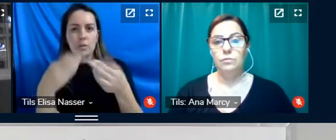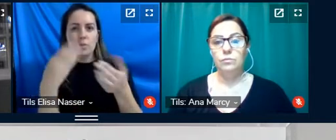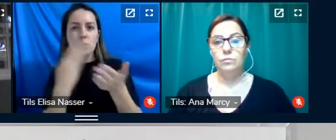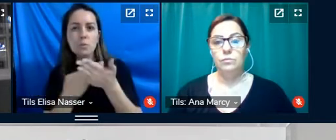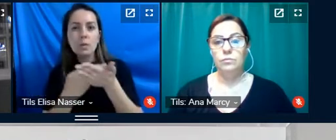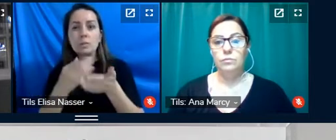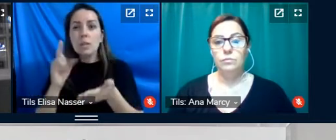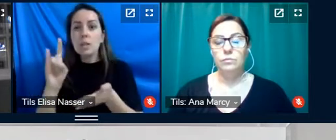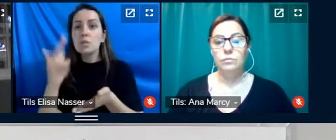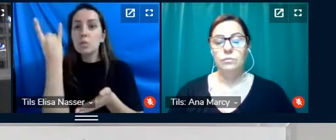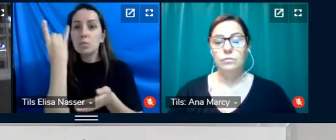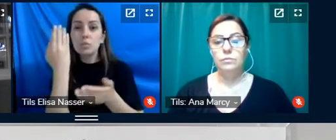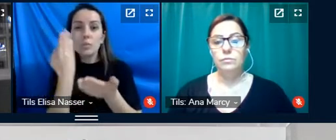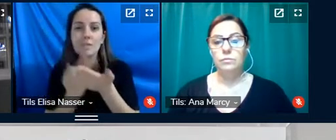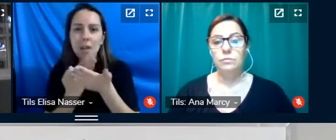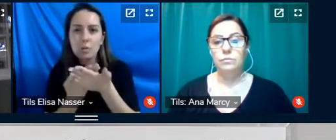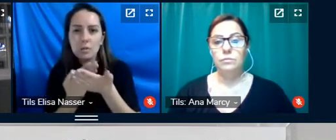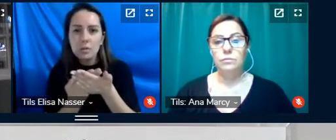é isso aqui?